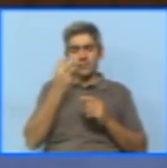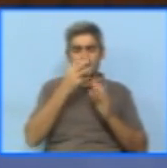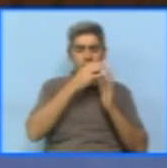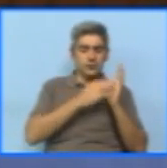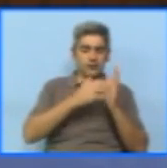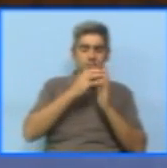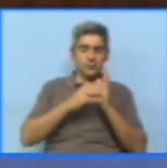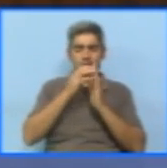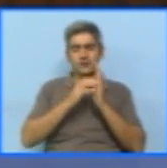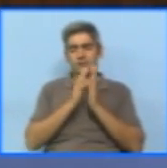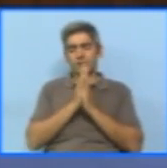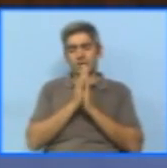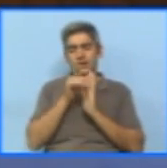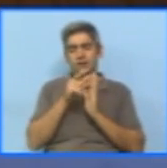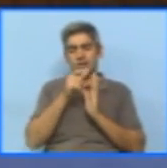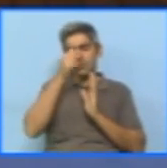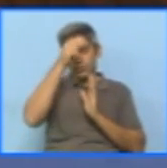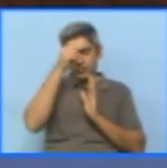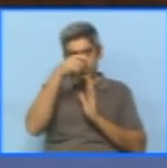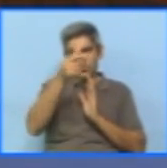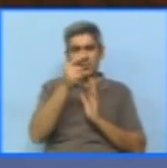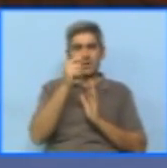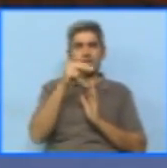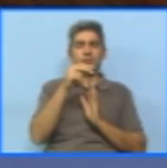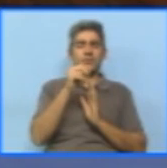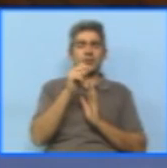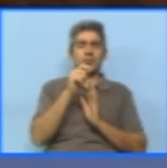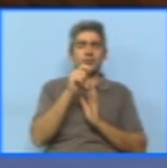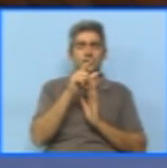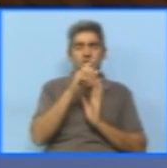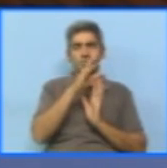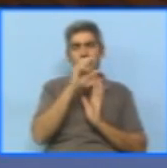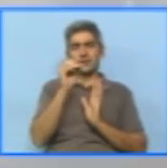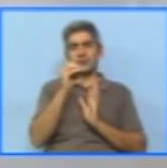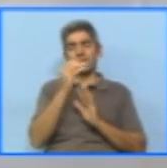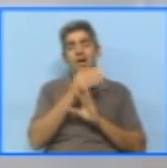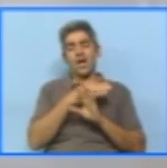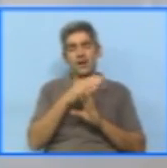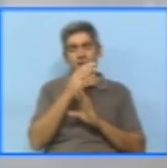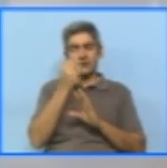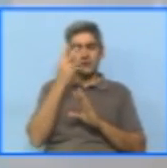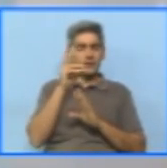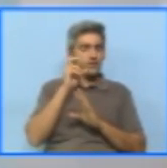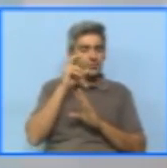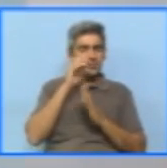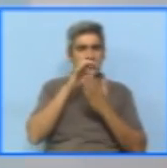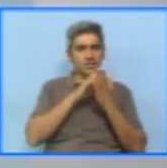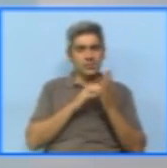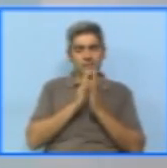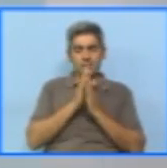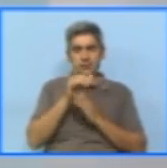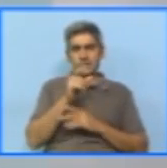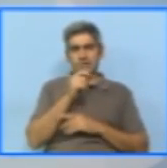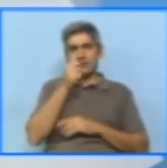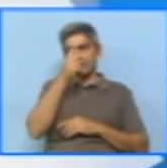que são lidos nas missas deste domingo, desde logo o Evangelho. Antes da análise que vos pedirei para fazer, vamos escutar o texto que é lido nas missas deste